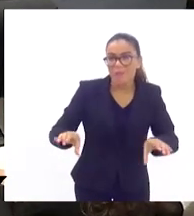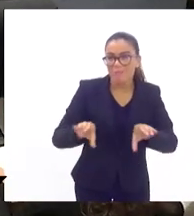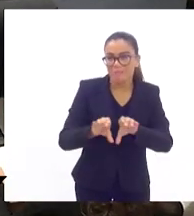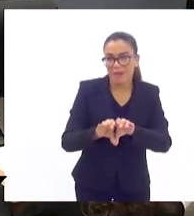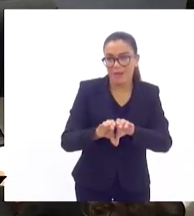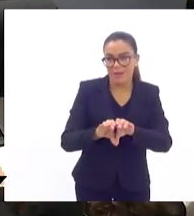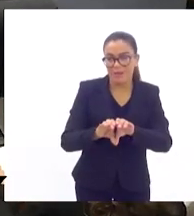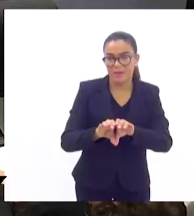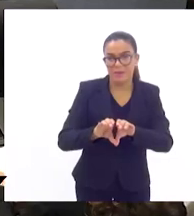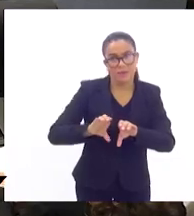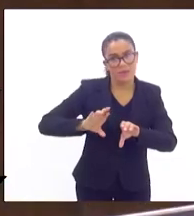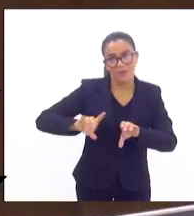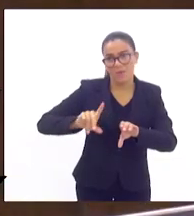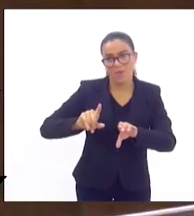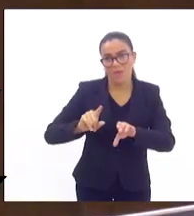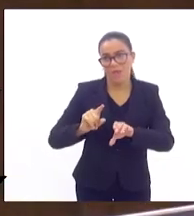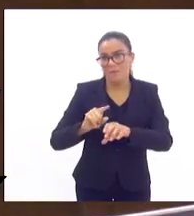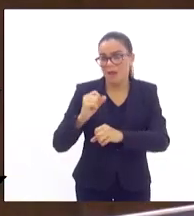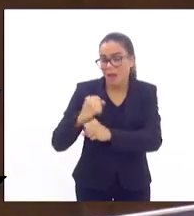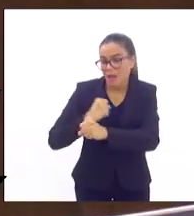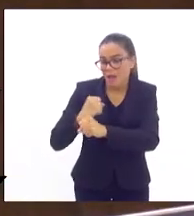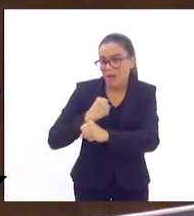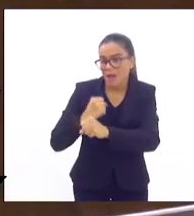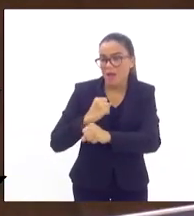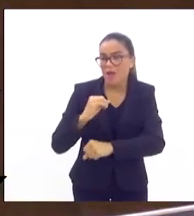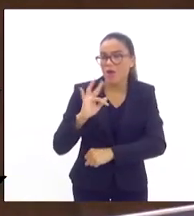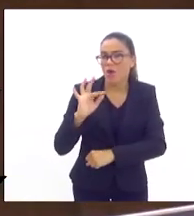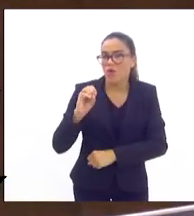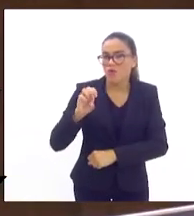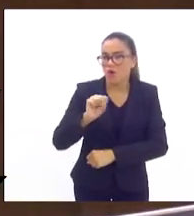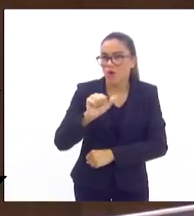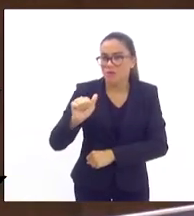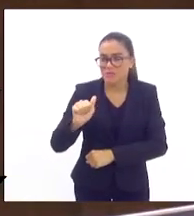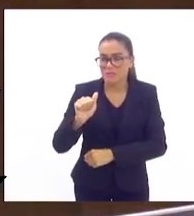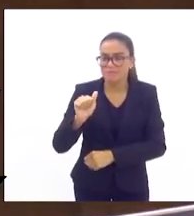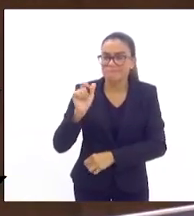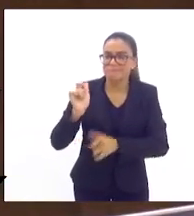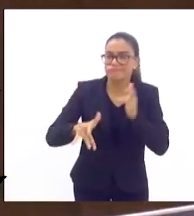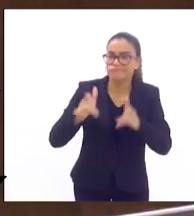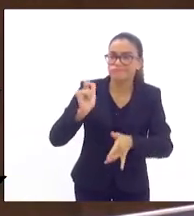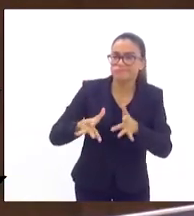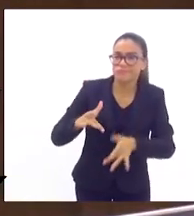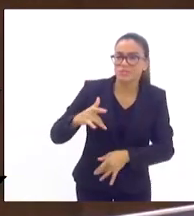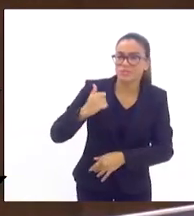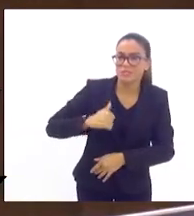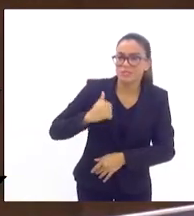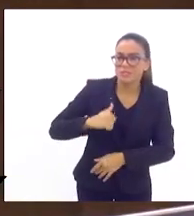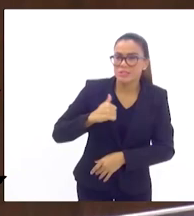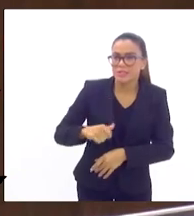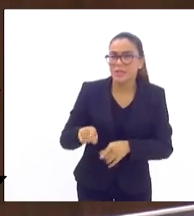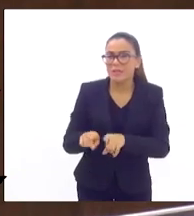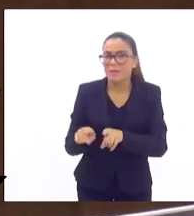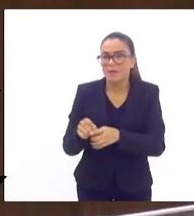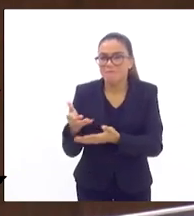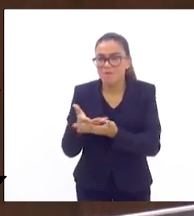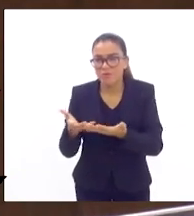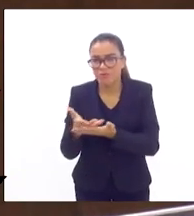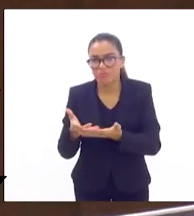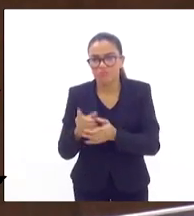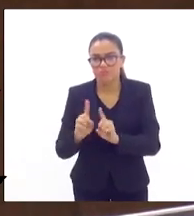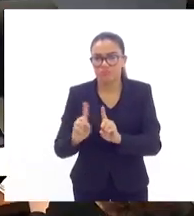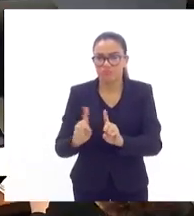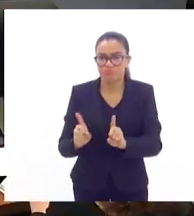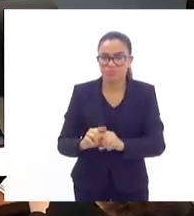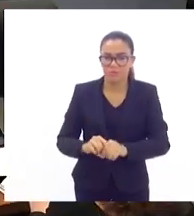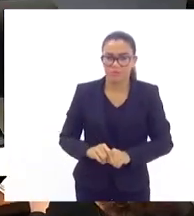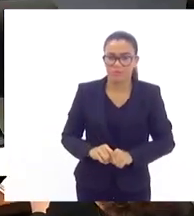instalação da fossa e filtro. A instalação da fossa e filtro ela tem que ser antecessora ao pedido de ligação. É a lei, inclusive municipal.